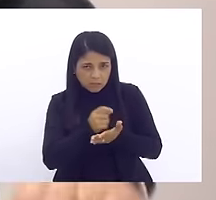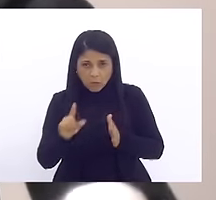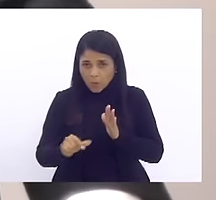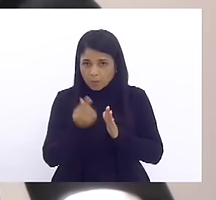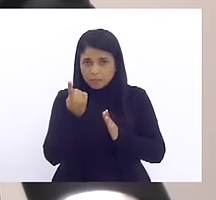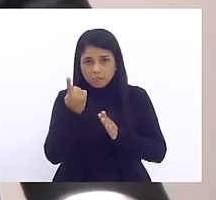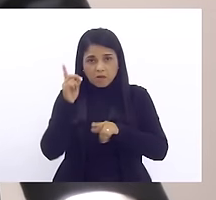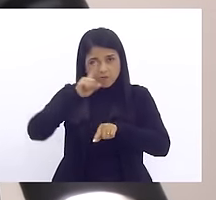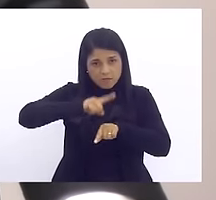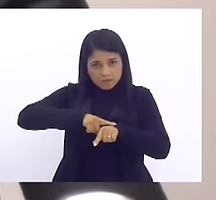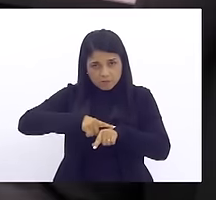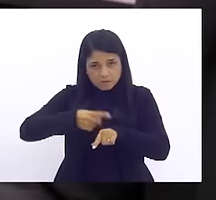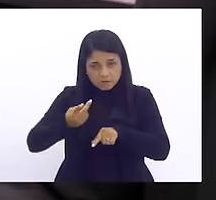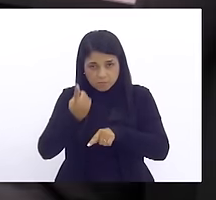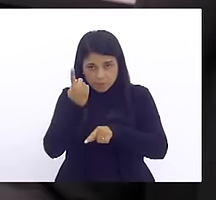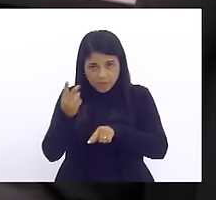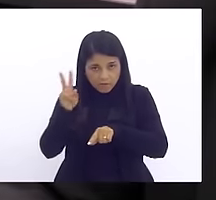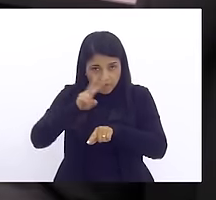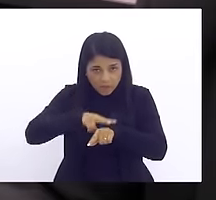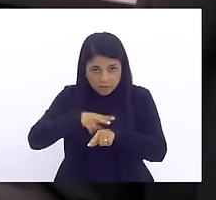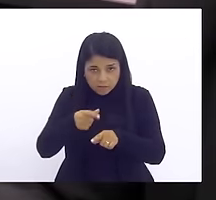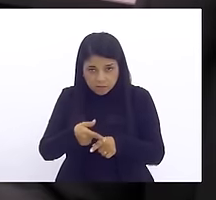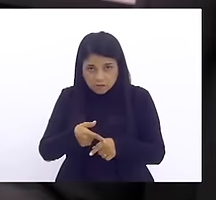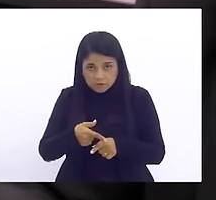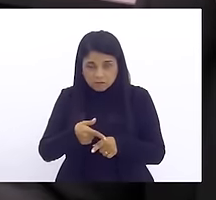estavam serviço para o governo